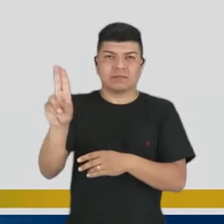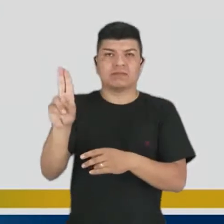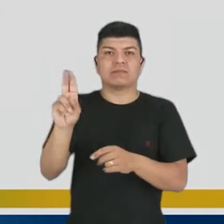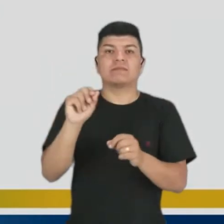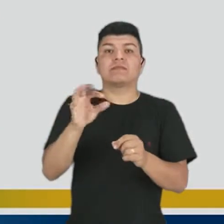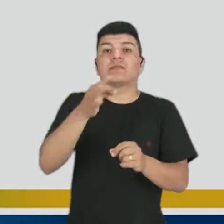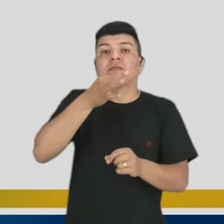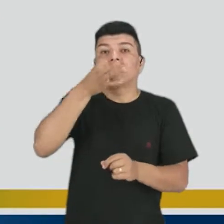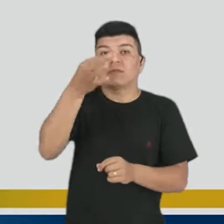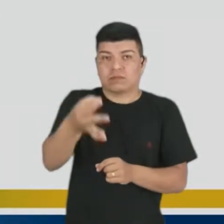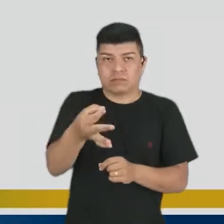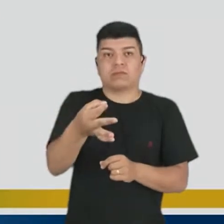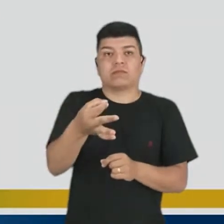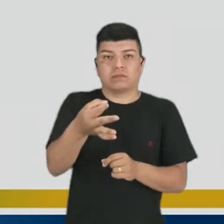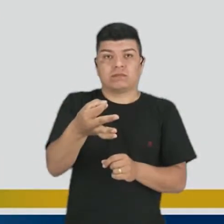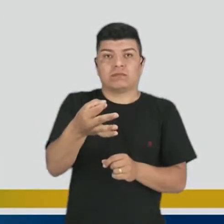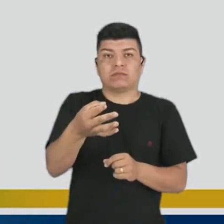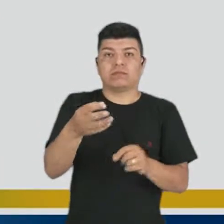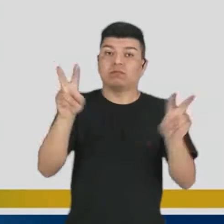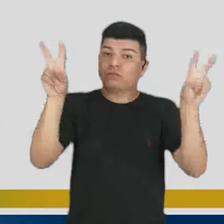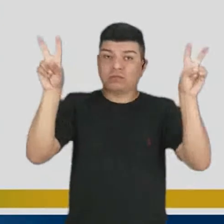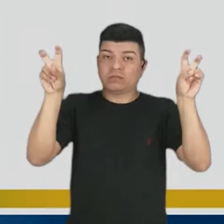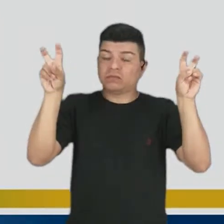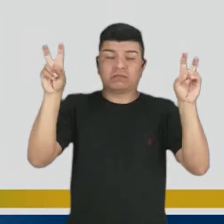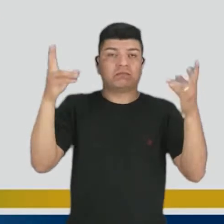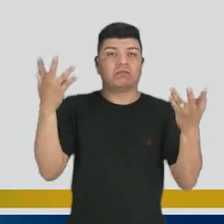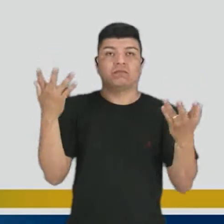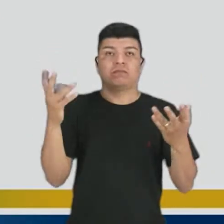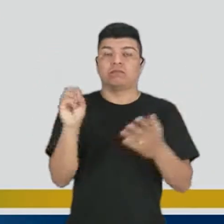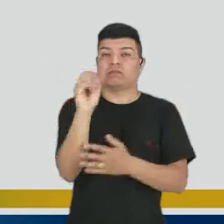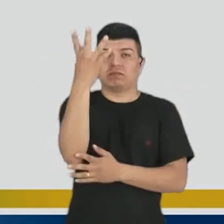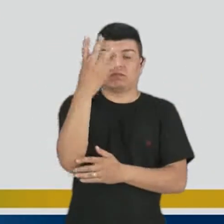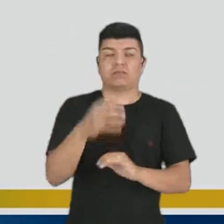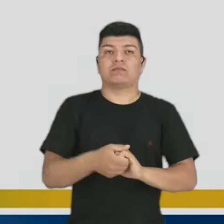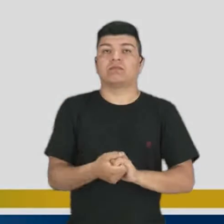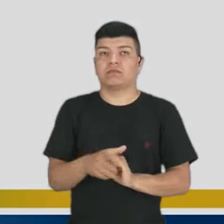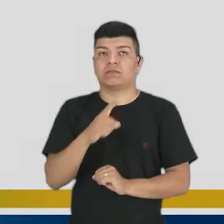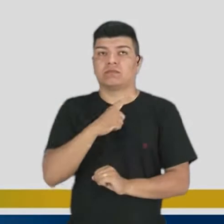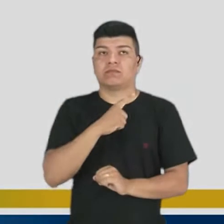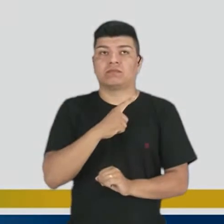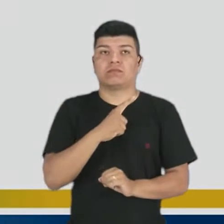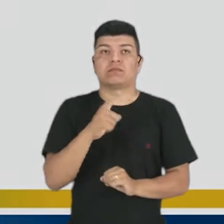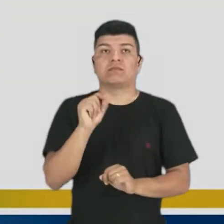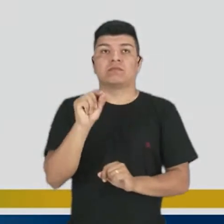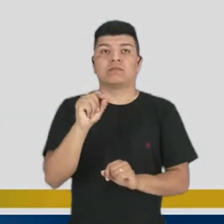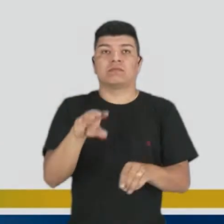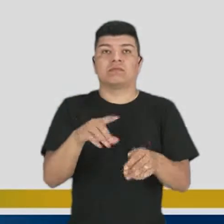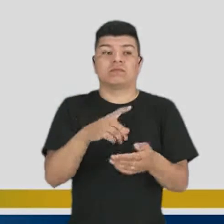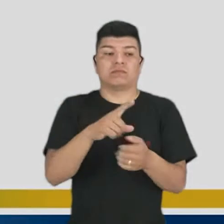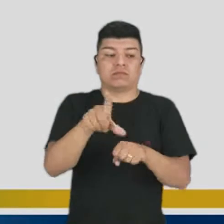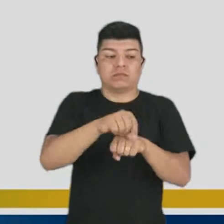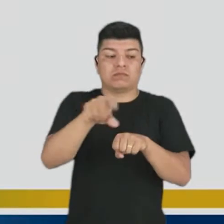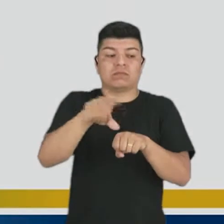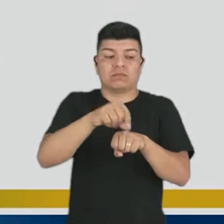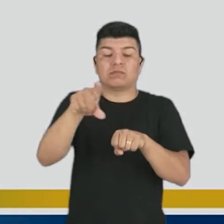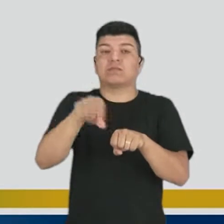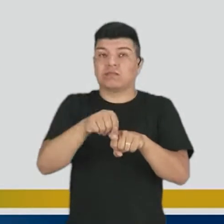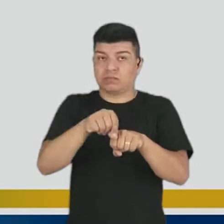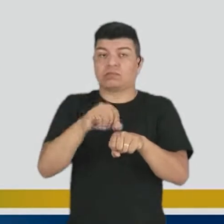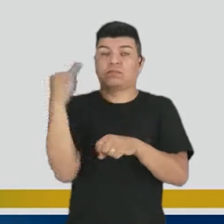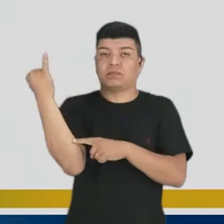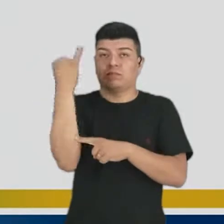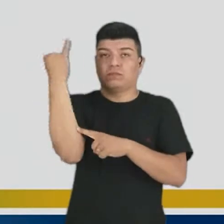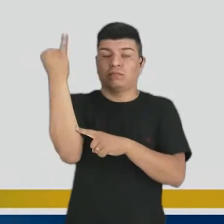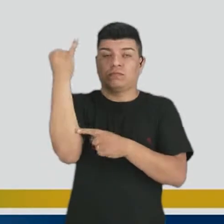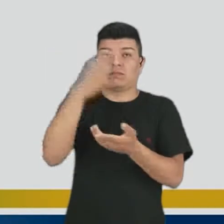uma opinião a respeito de um assunto, a respeito de um fato. Nós temos também o argumento, que é um elemento muito importante do artigo